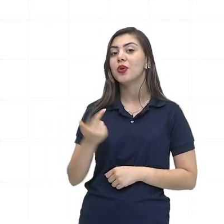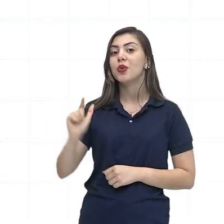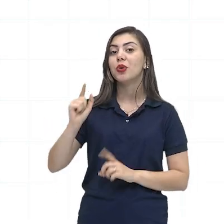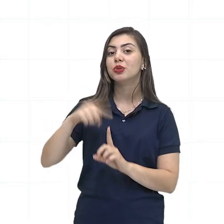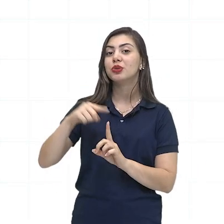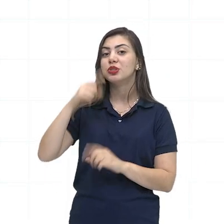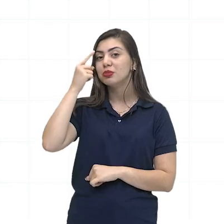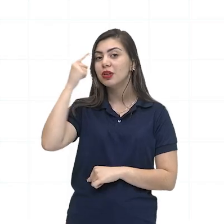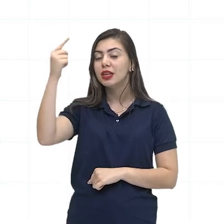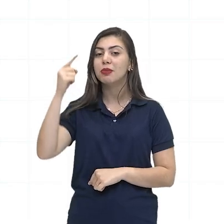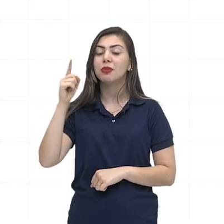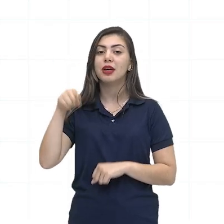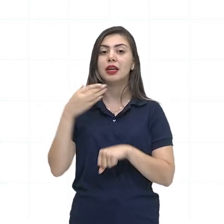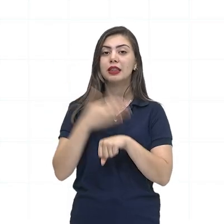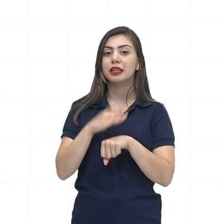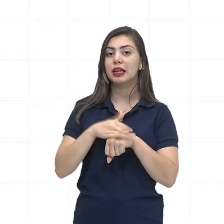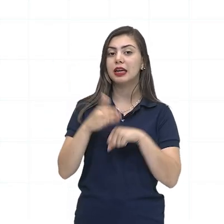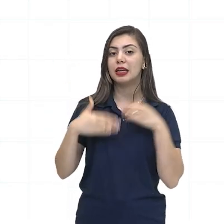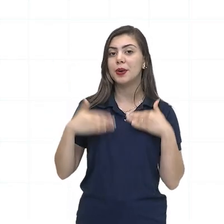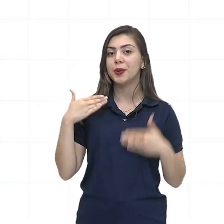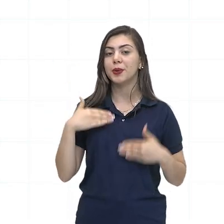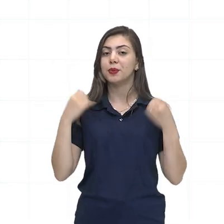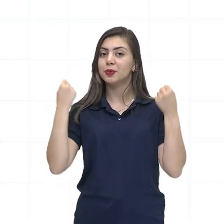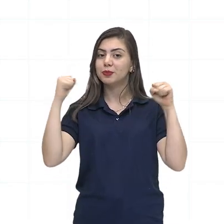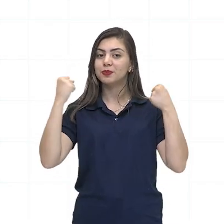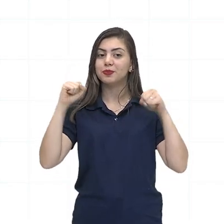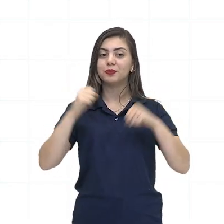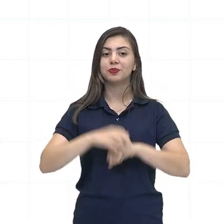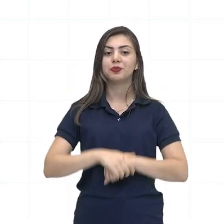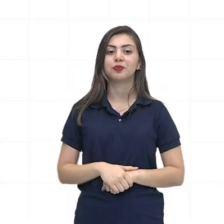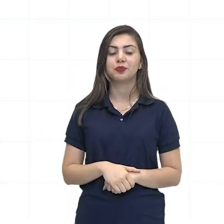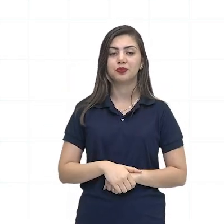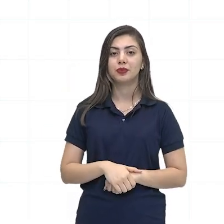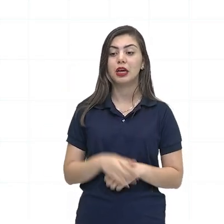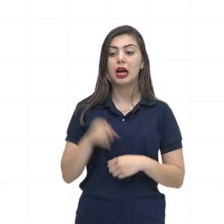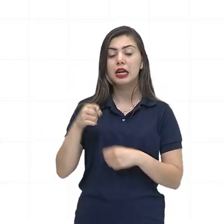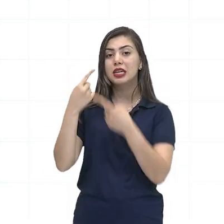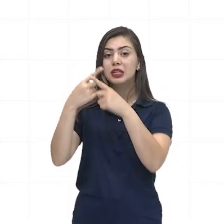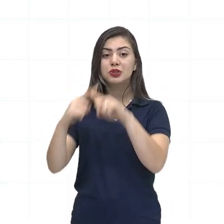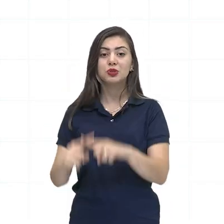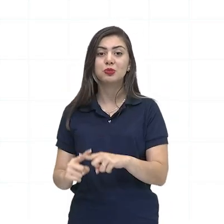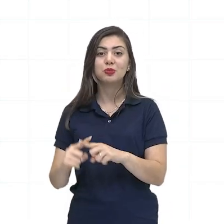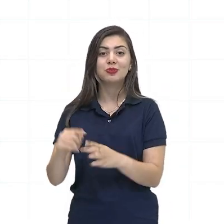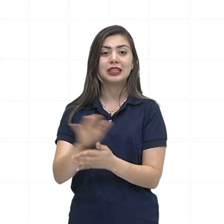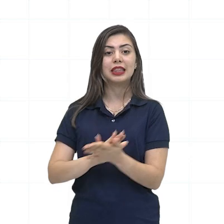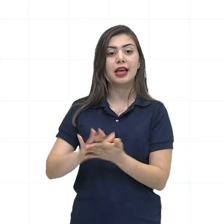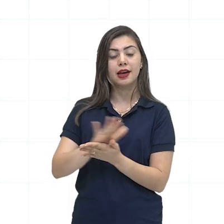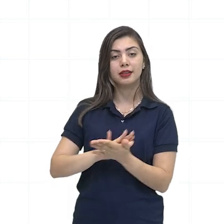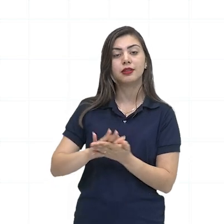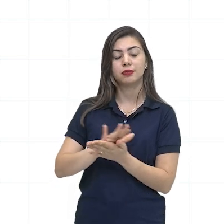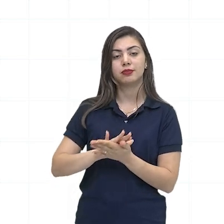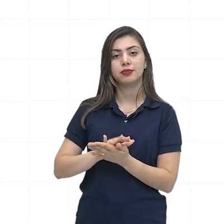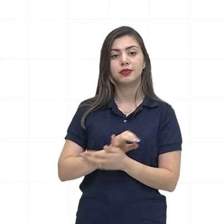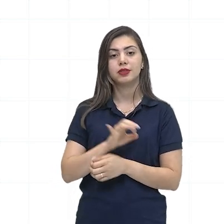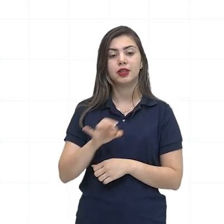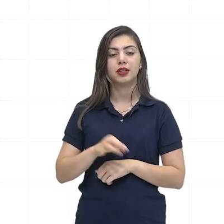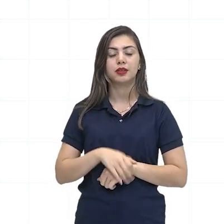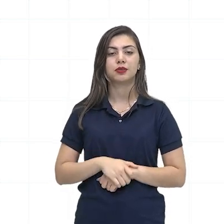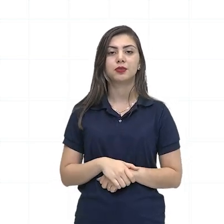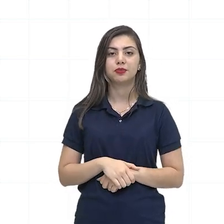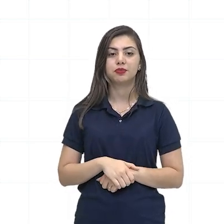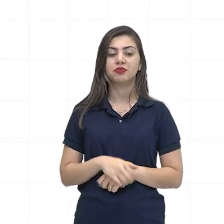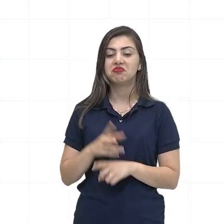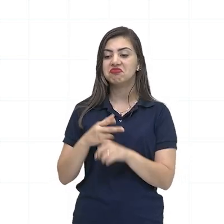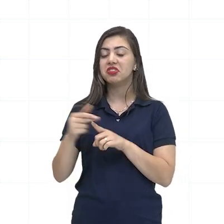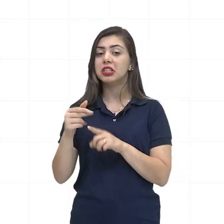competitiva, vamos relembrar da ginástica não competitiva, que é aquele tipo de ginástica, né, onde